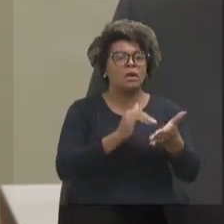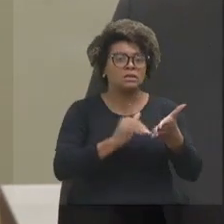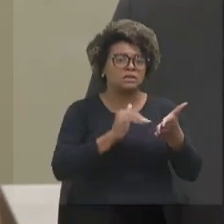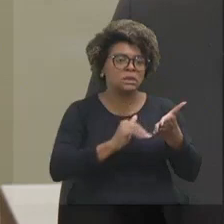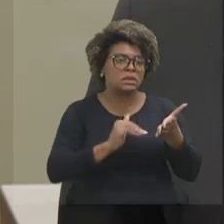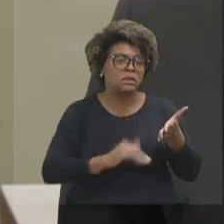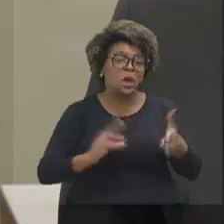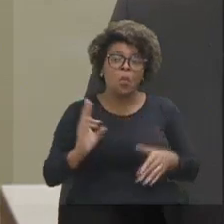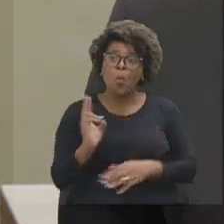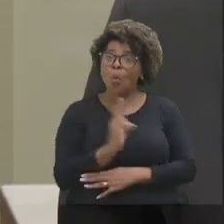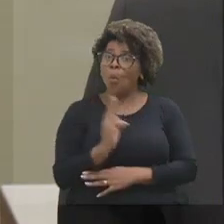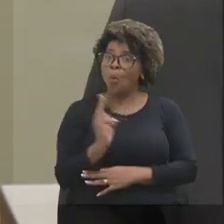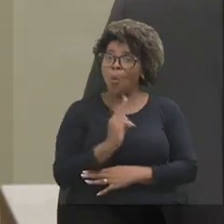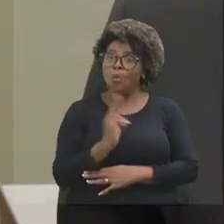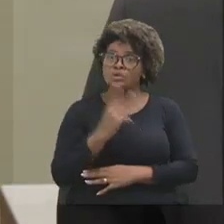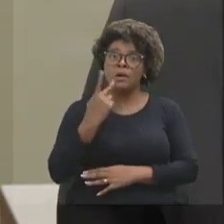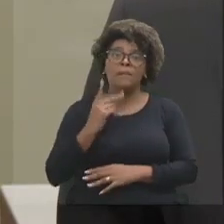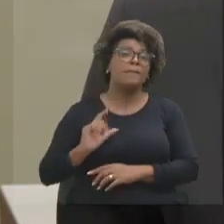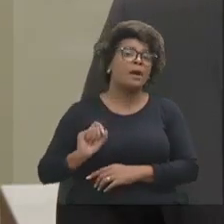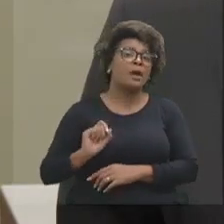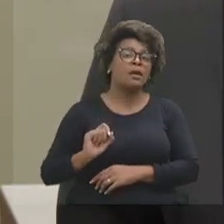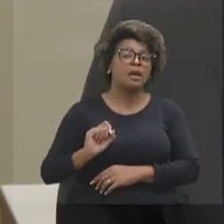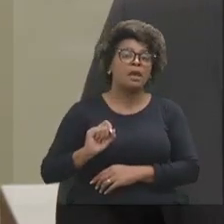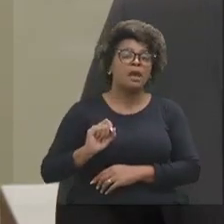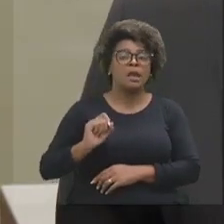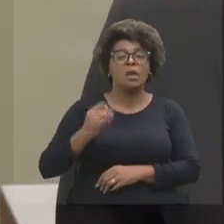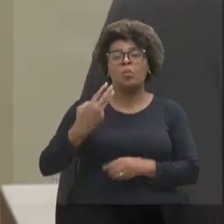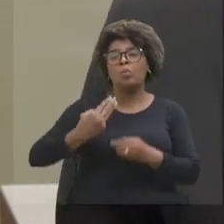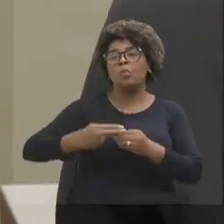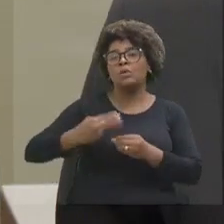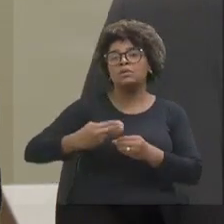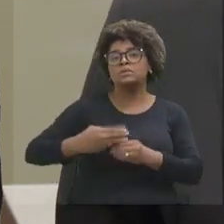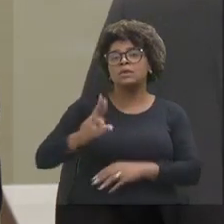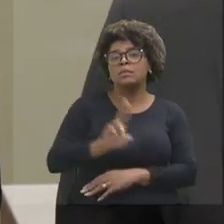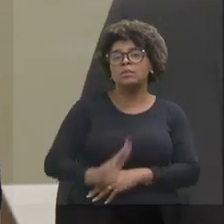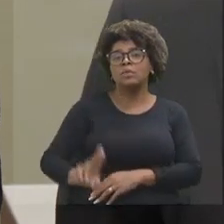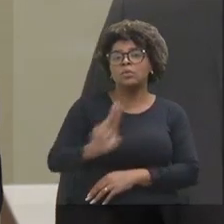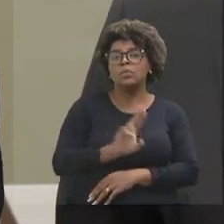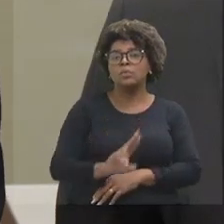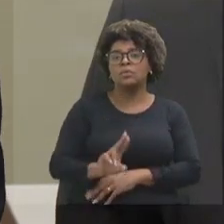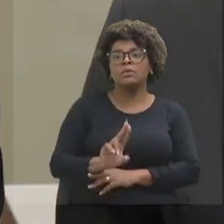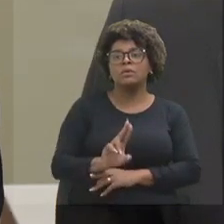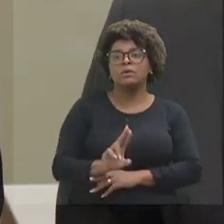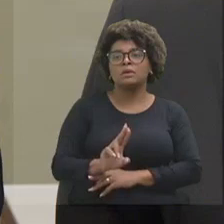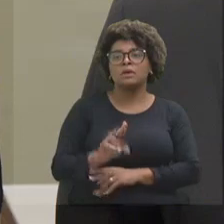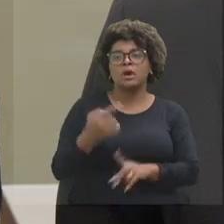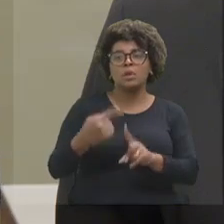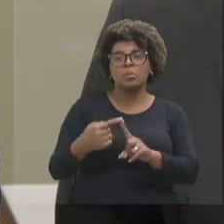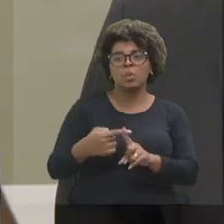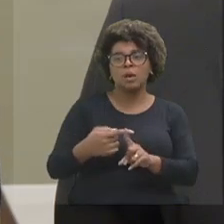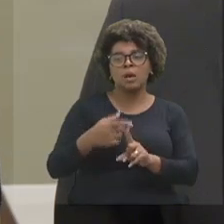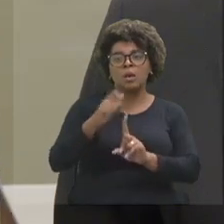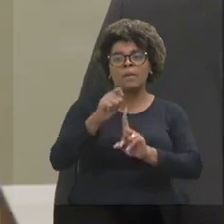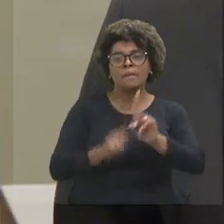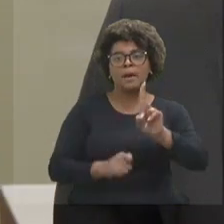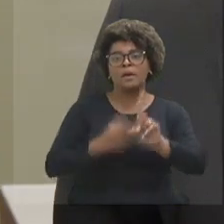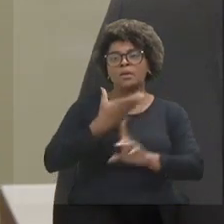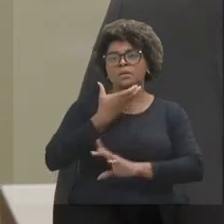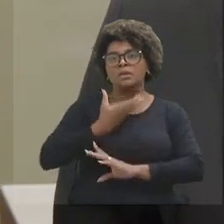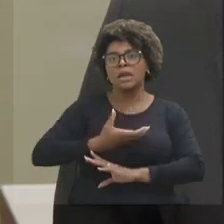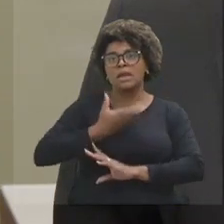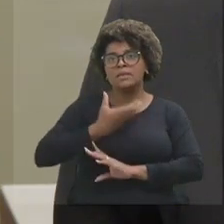urgente para que os municípios possam usar visto que em dezembro extingue o